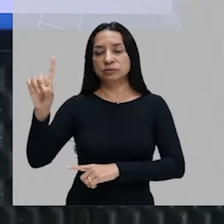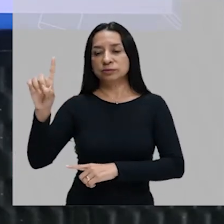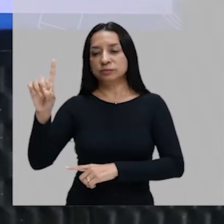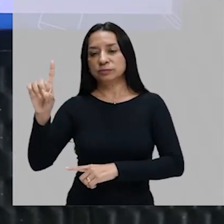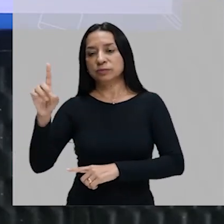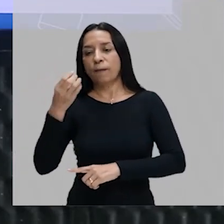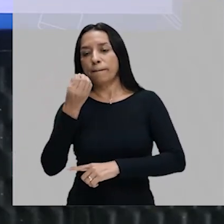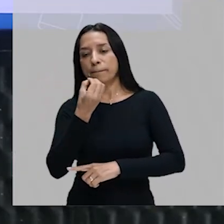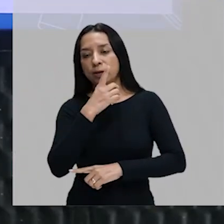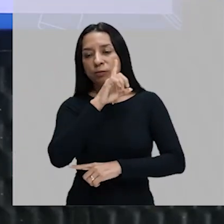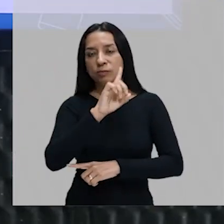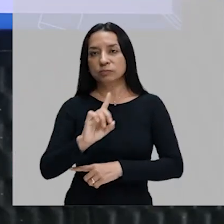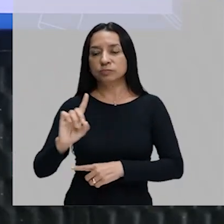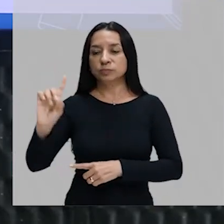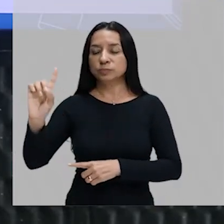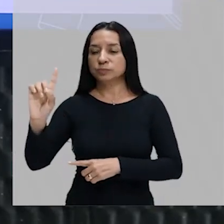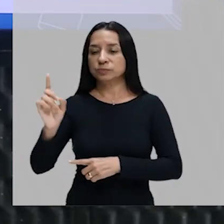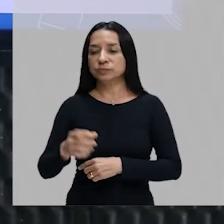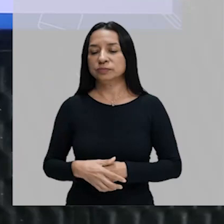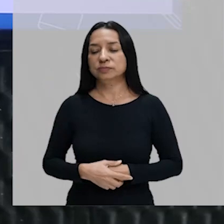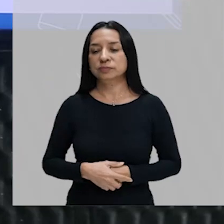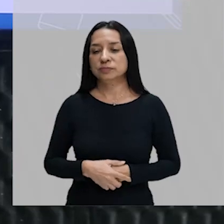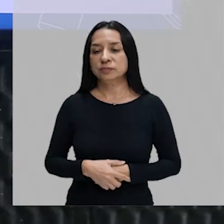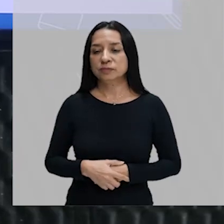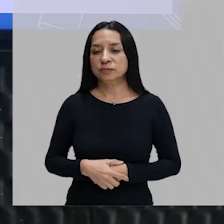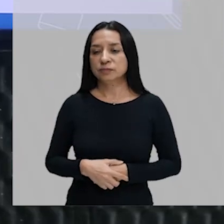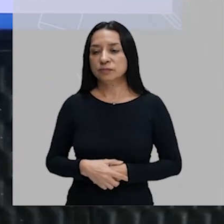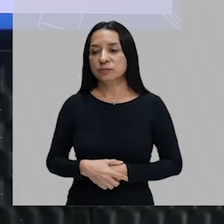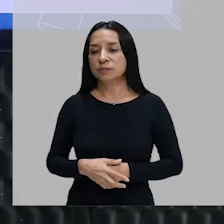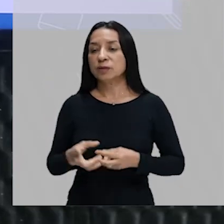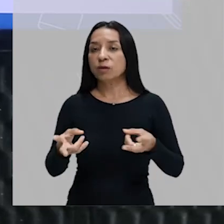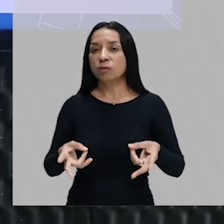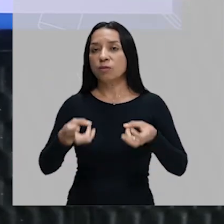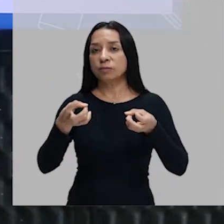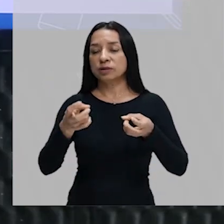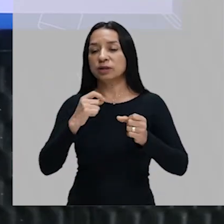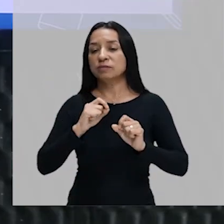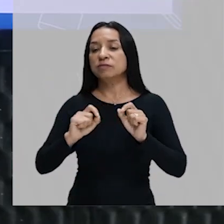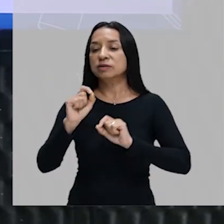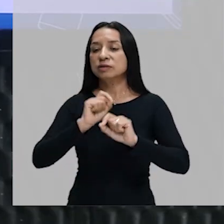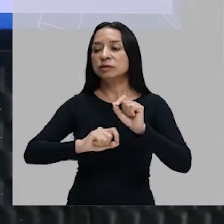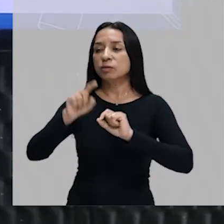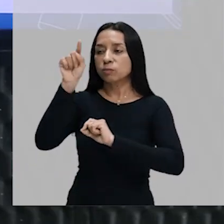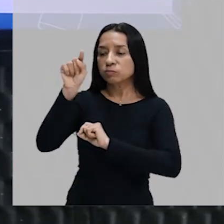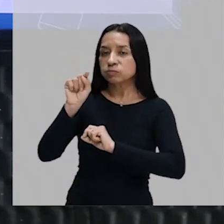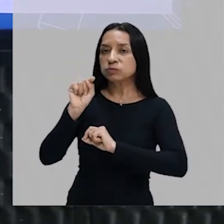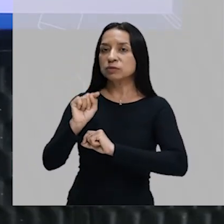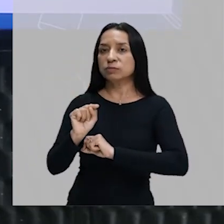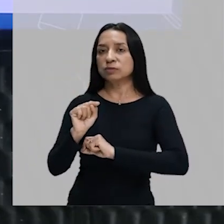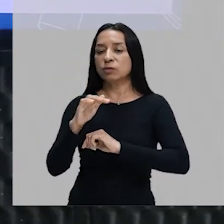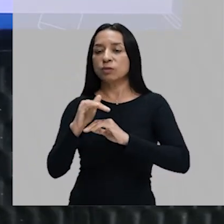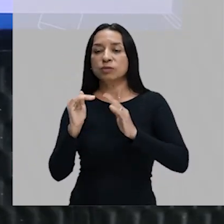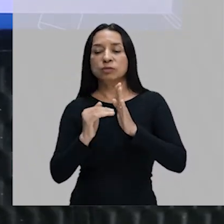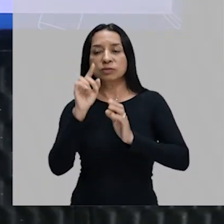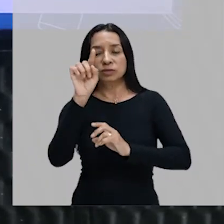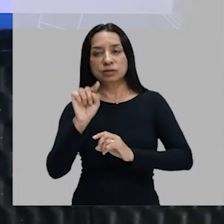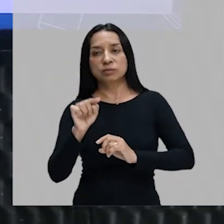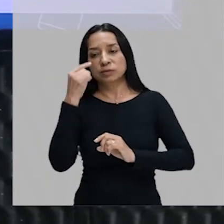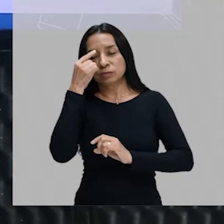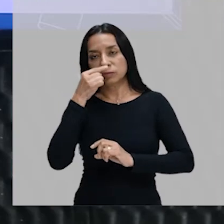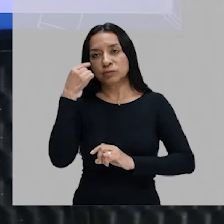Então, buenos dias, tá? Observem que é uma exclamação. E toda exclamação em espanhol,